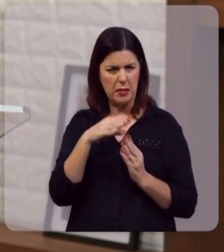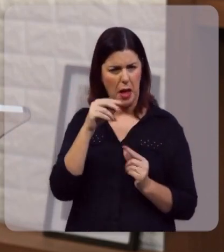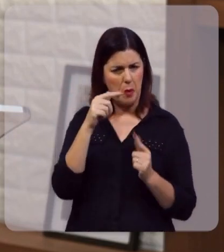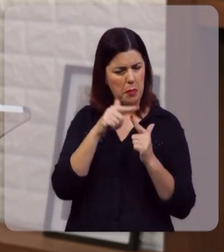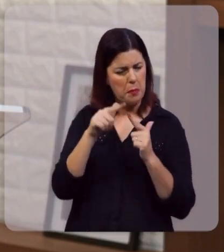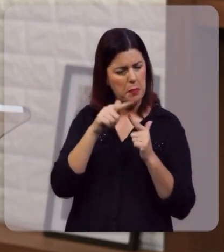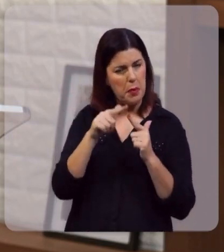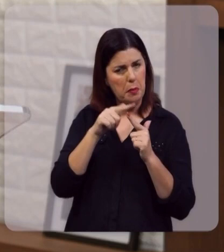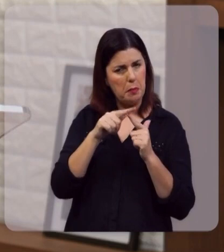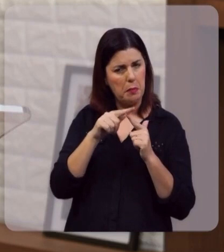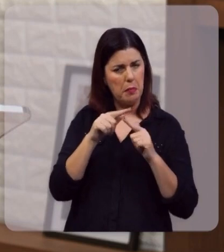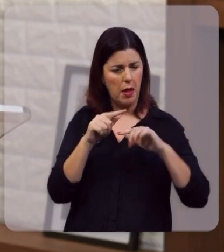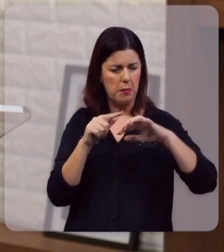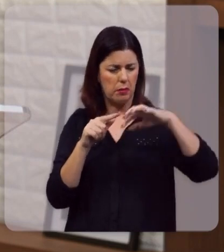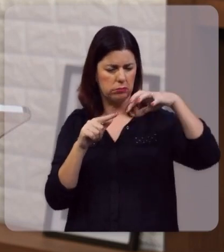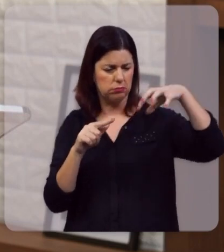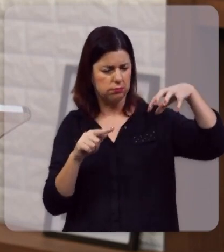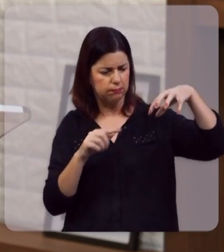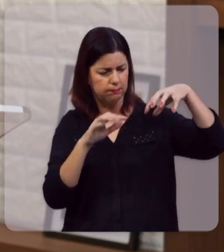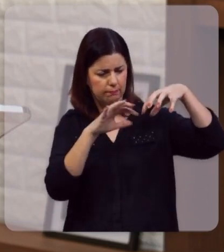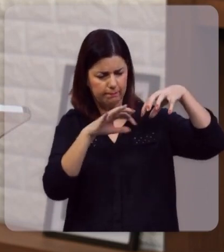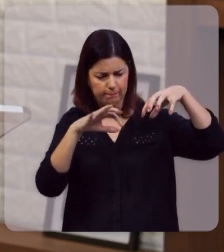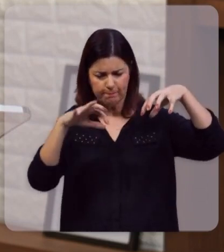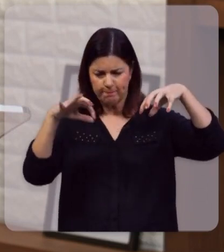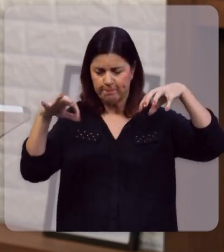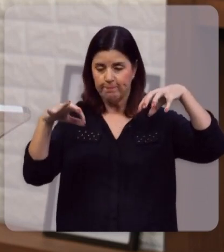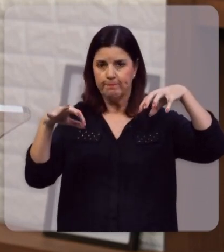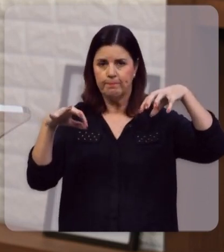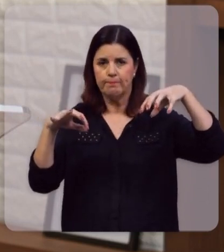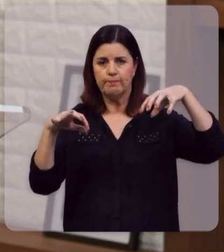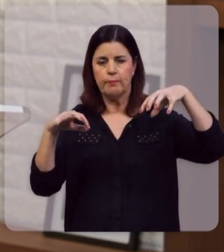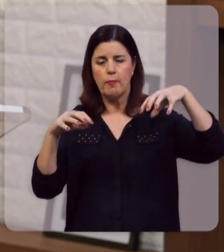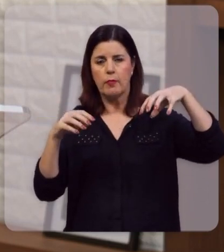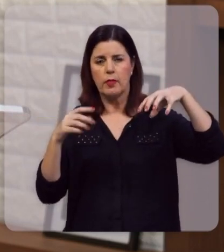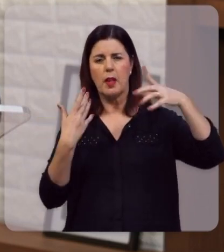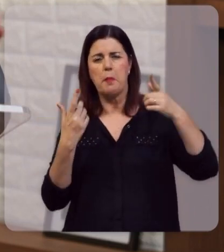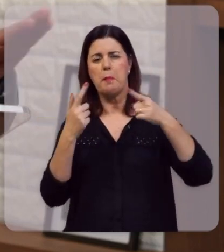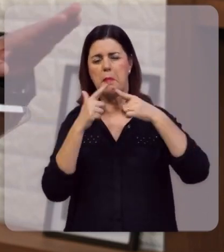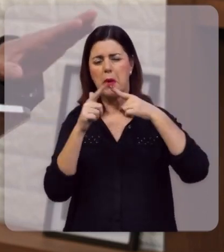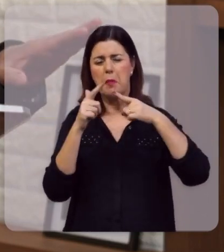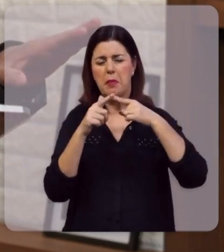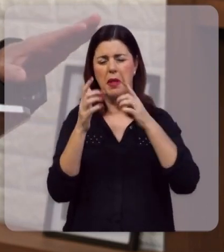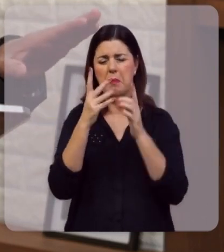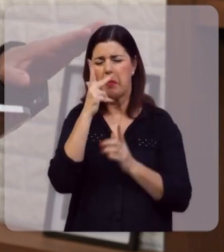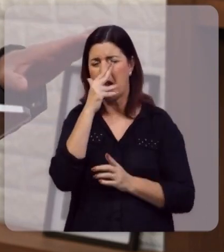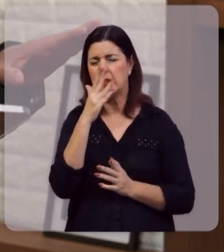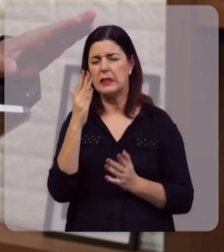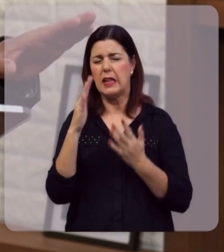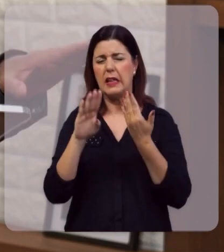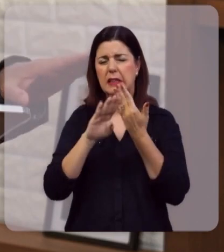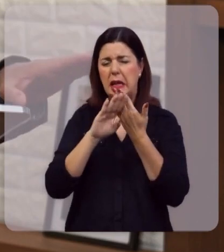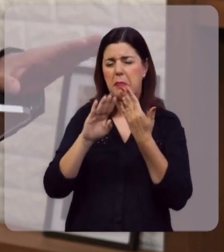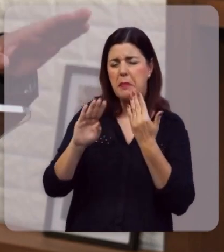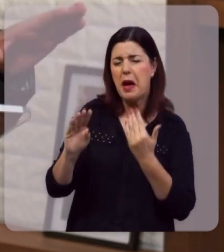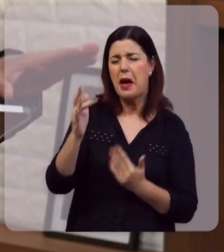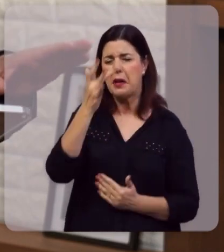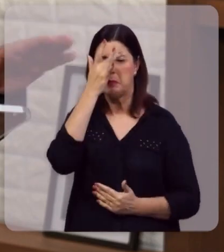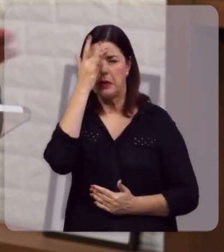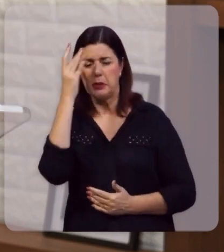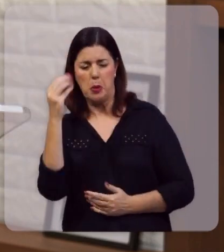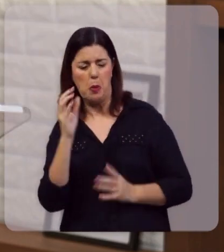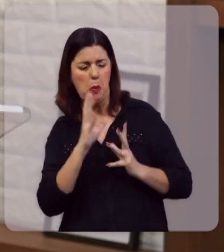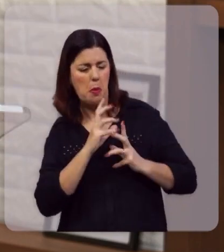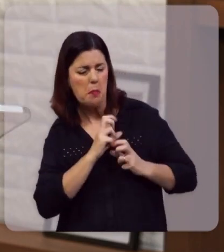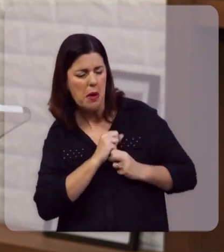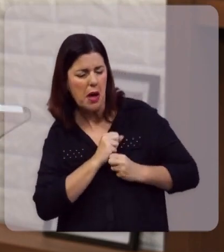os fossos escuros da alma, ou aquele vale que separa as pessoas com mágoas e